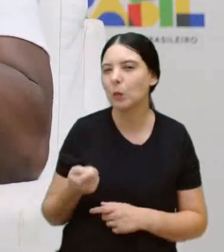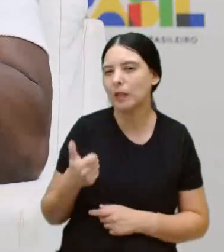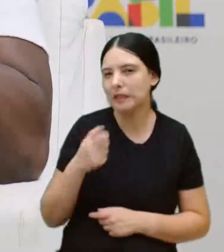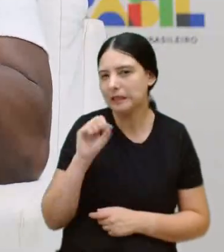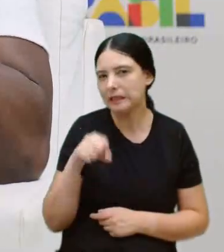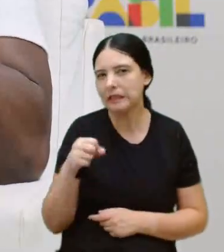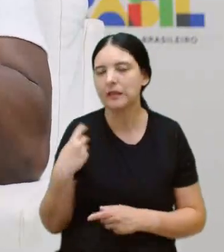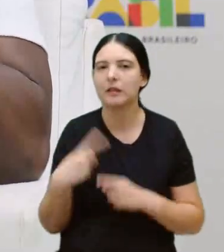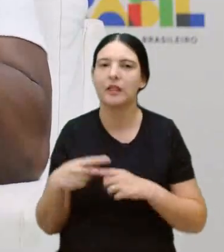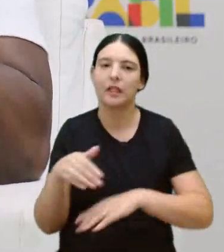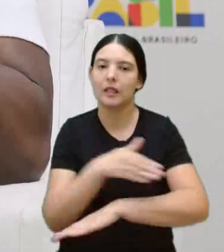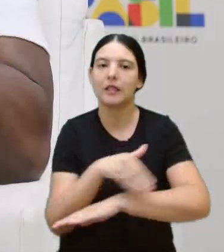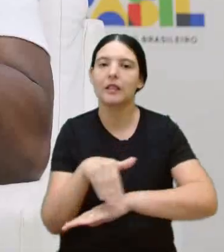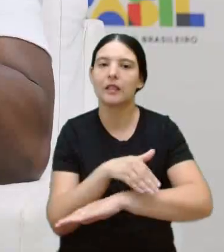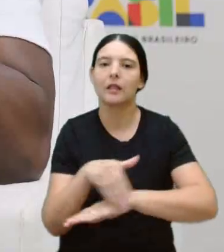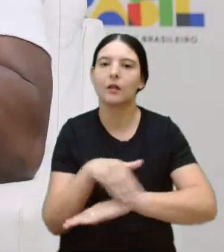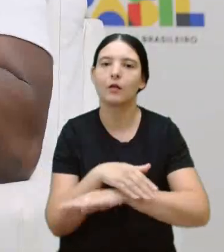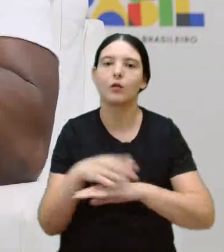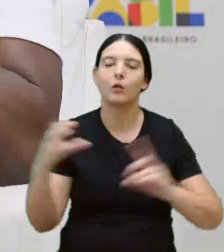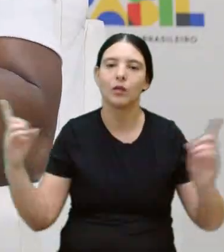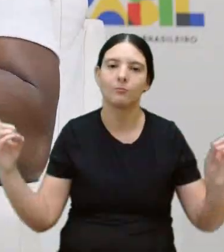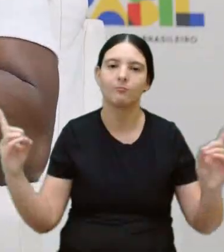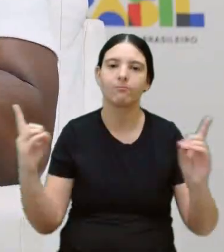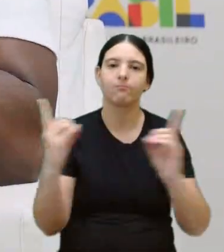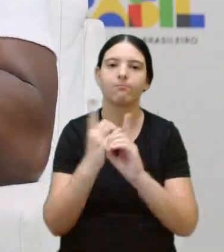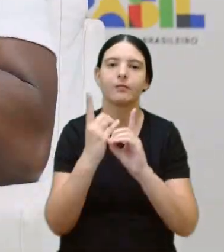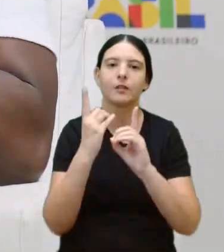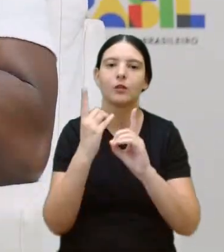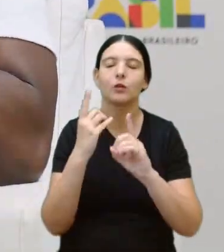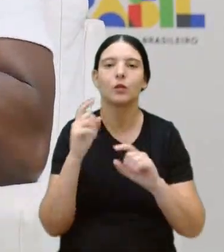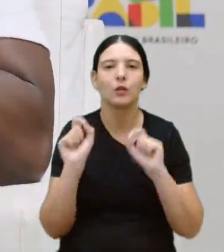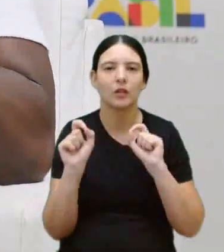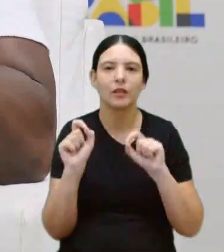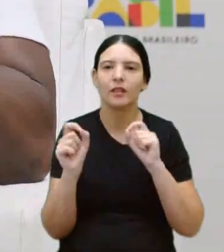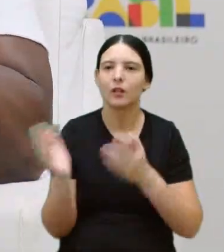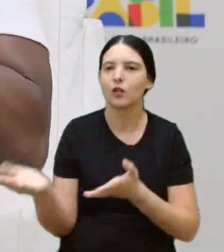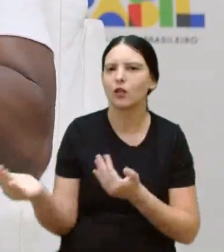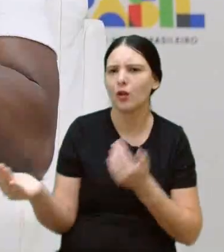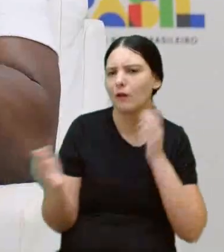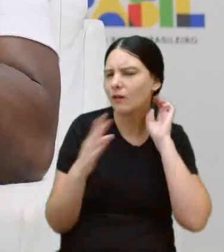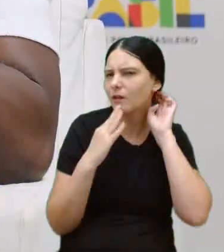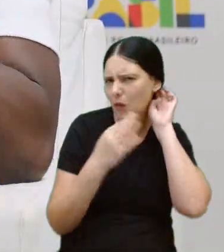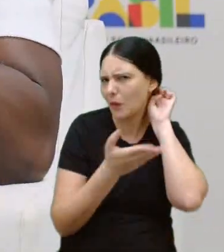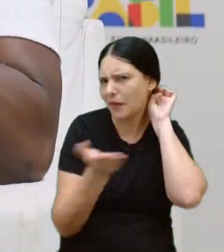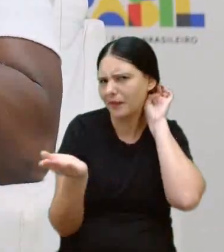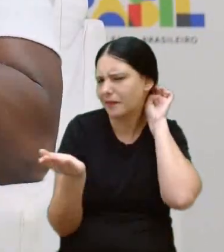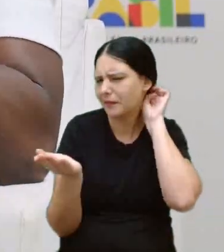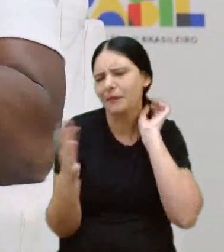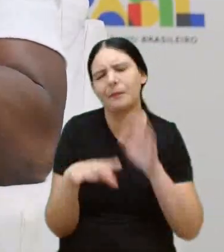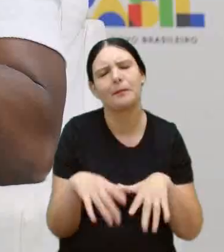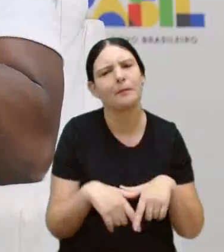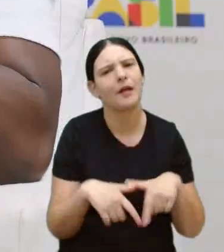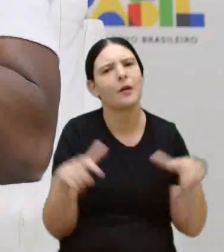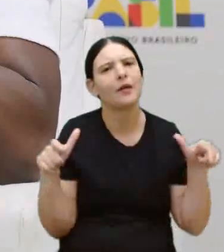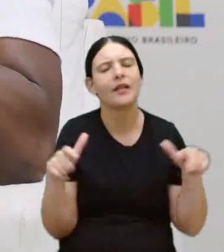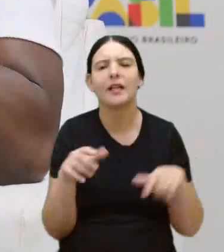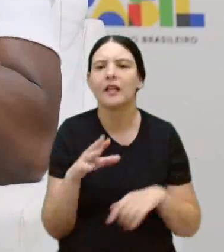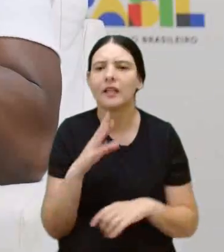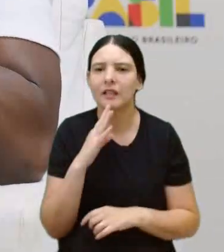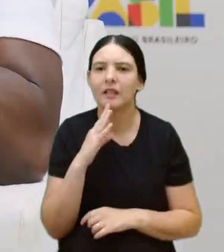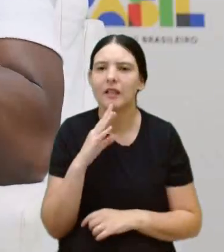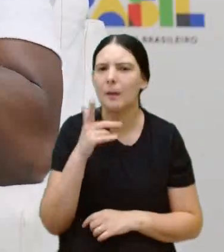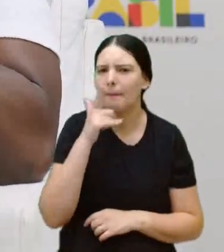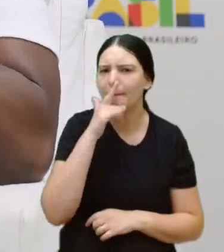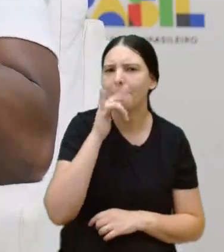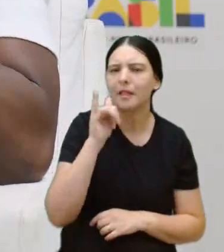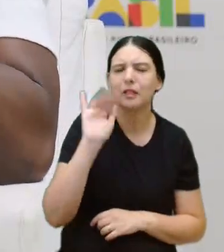rua, vocês talvez tenham ouvido, quem é aqui jovem, milênio, uma boa parte da plateia milênio, deve ter ouvido o pai ou a mãe falar que isso acontecia no